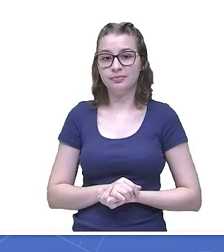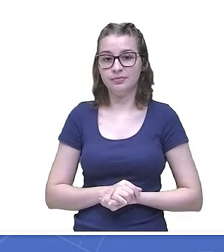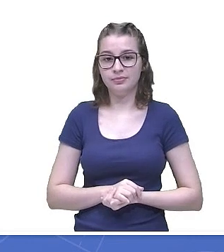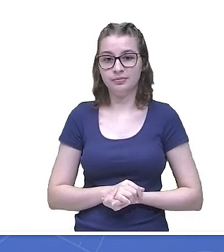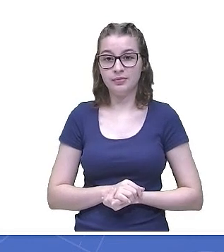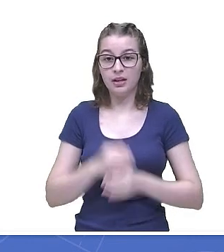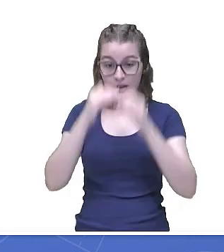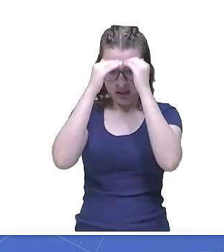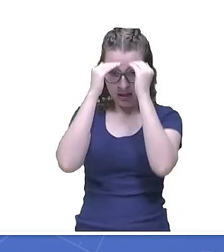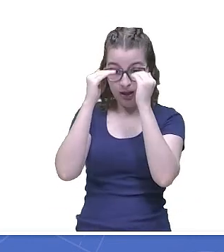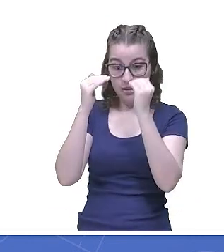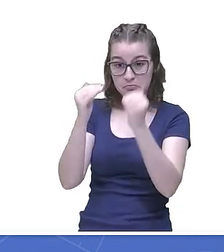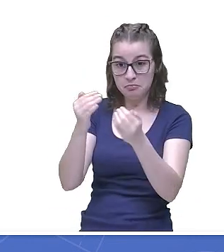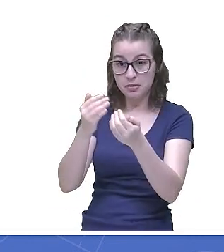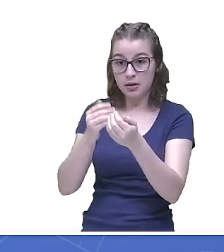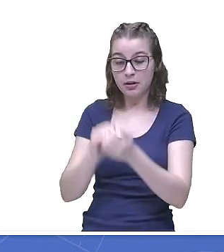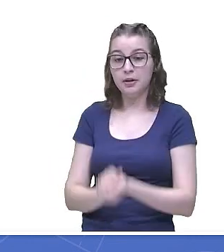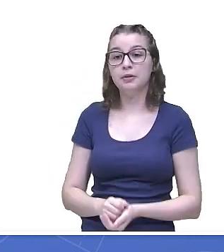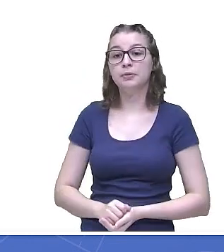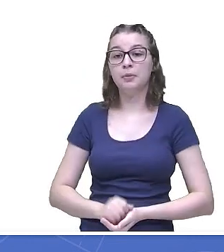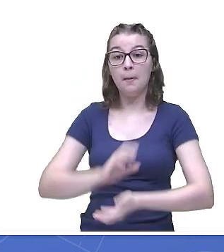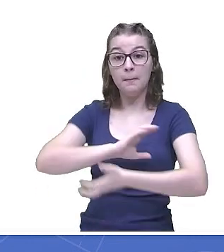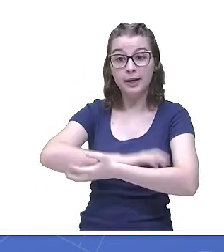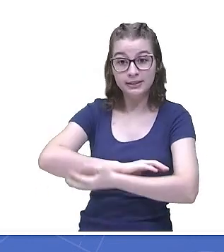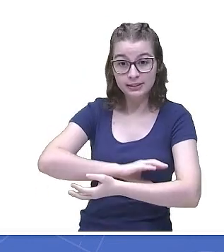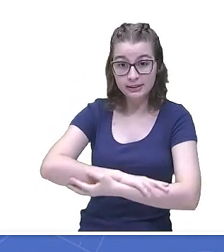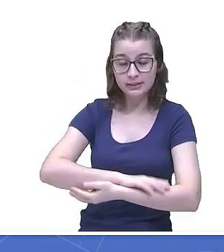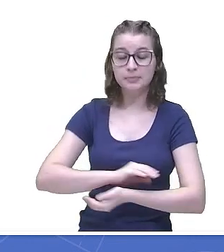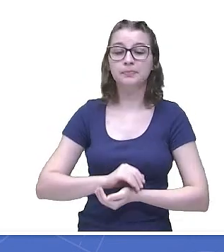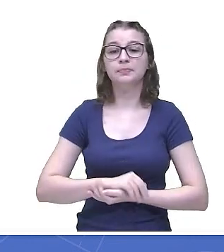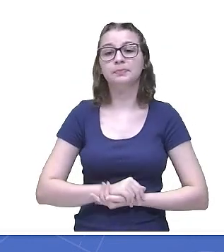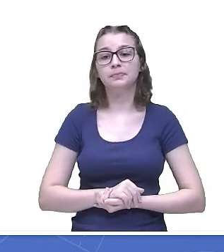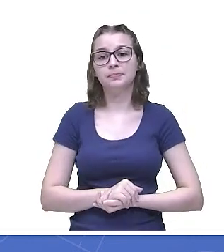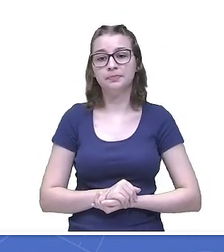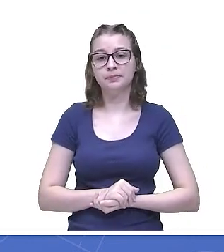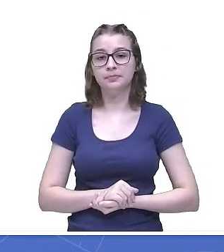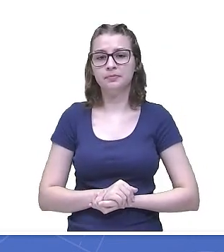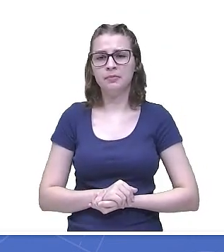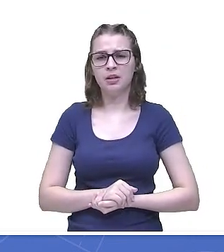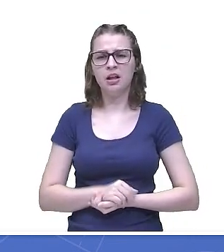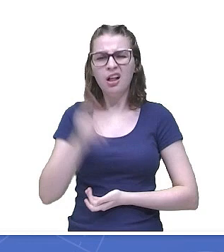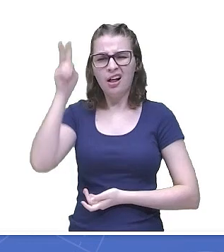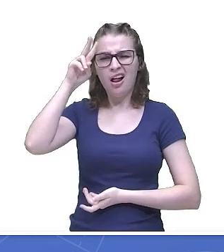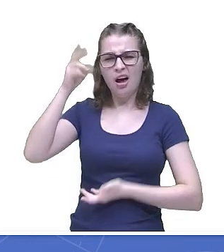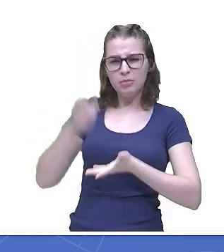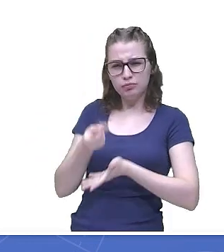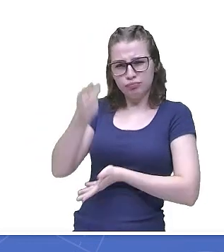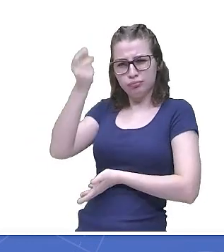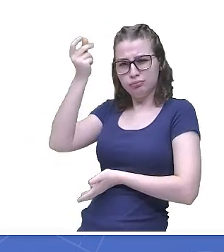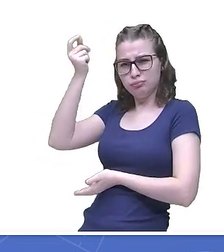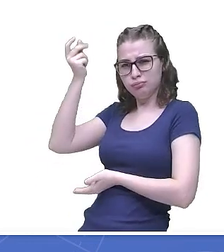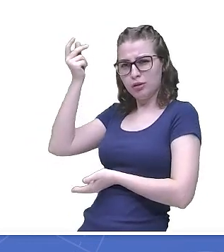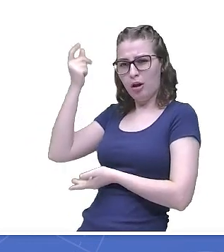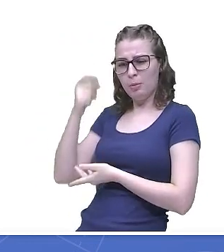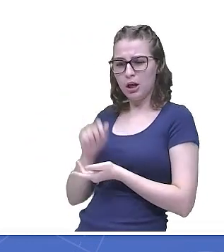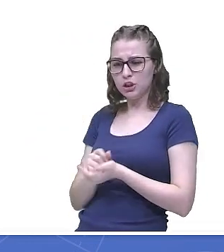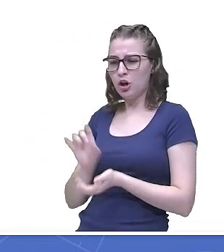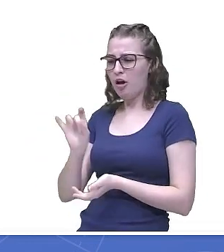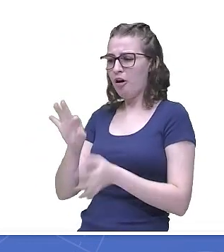Vejam lá. Então, aquela ideia que nós tínhamos de família, que só